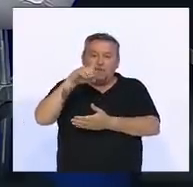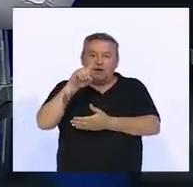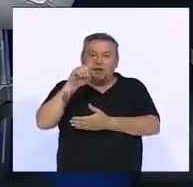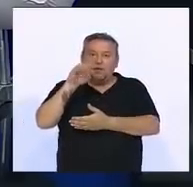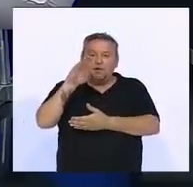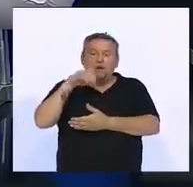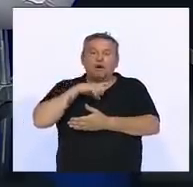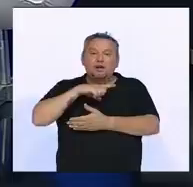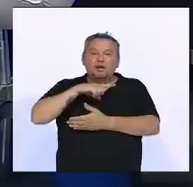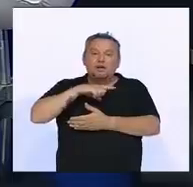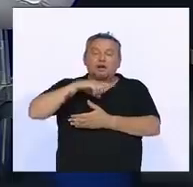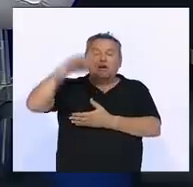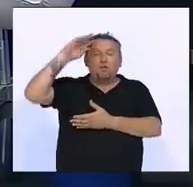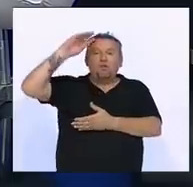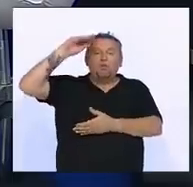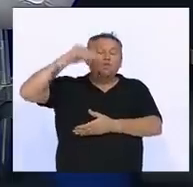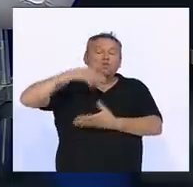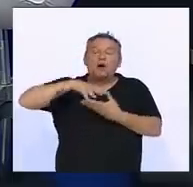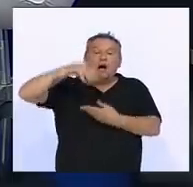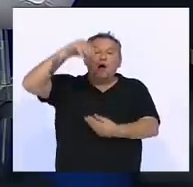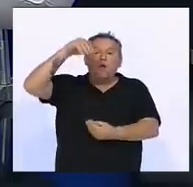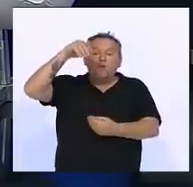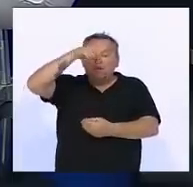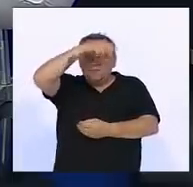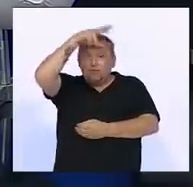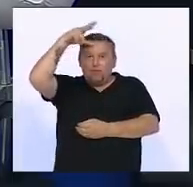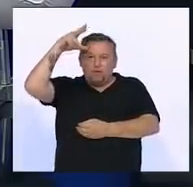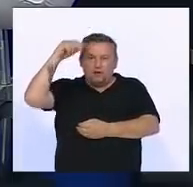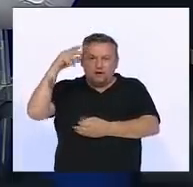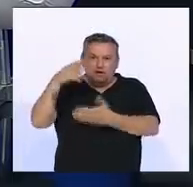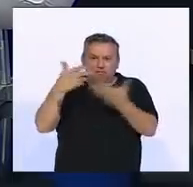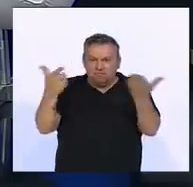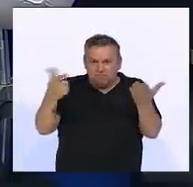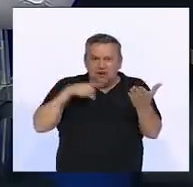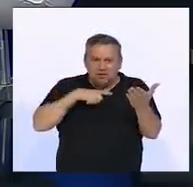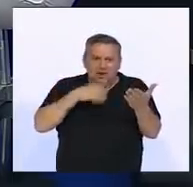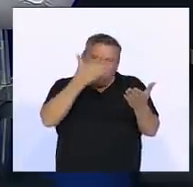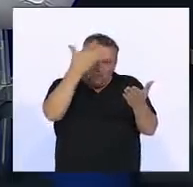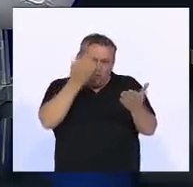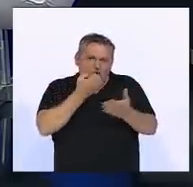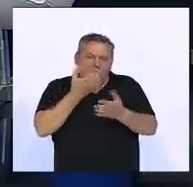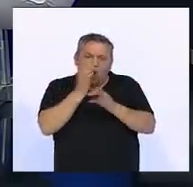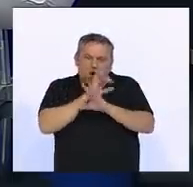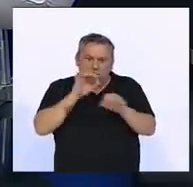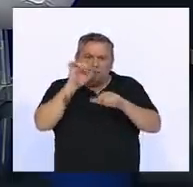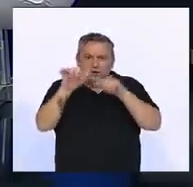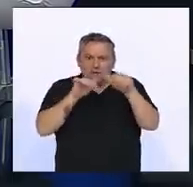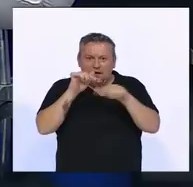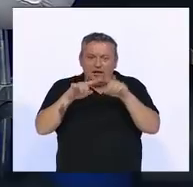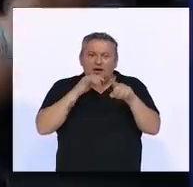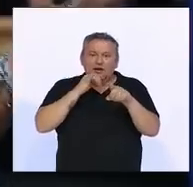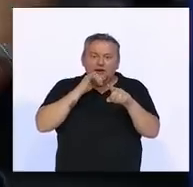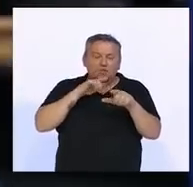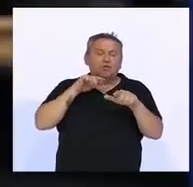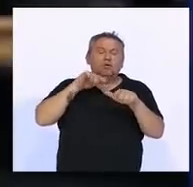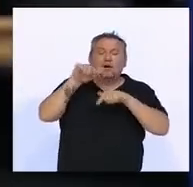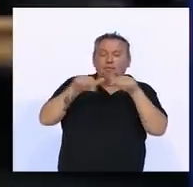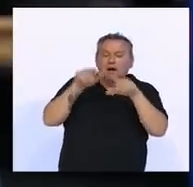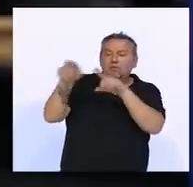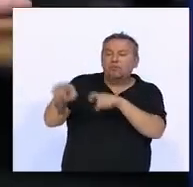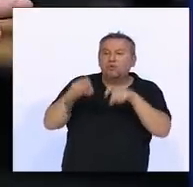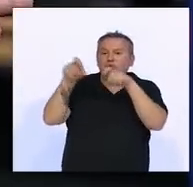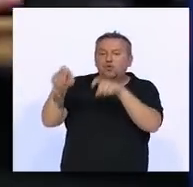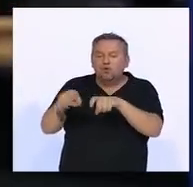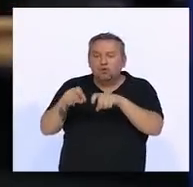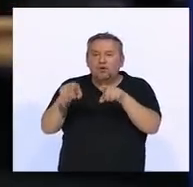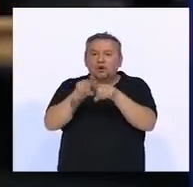espírito público. Não há nada tão ruim no mundo que não tenha as exceções ótimas para trabalhar. Na minha área, produtores rurais, psicóloga que eu sou,